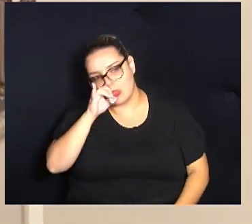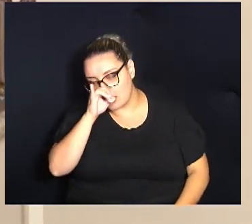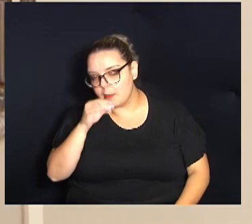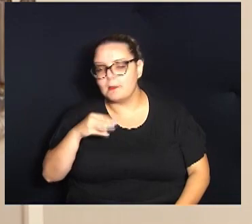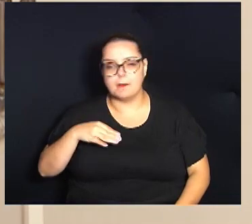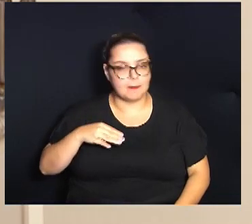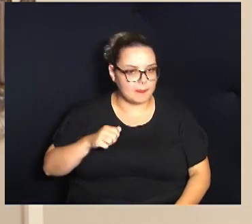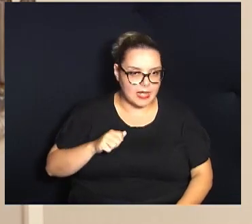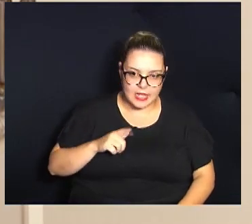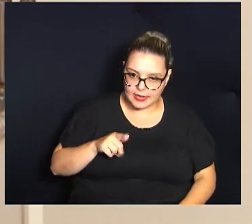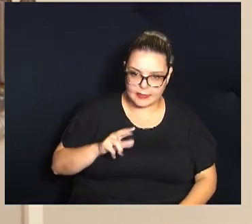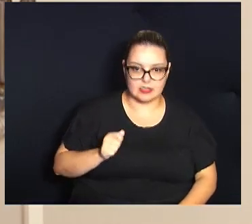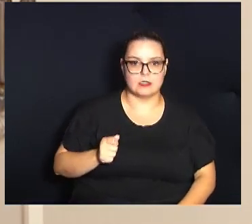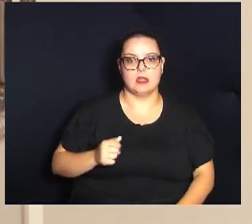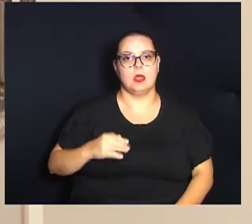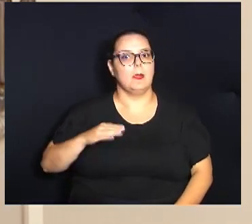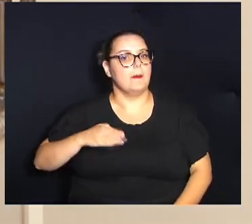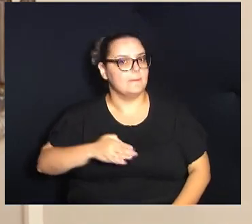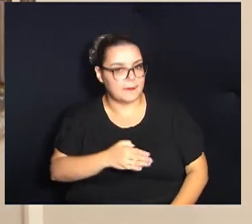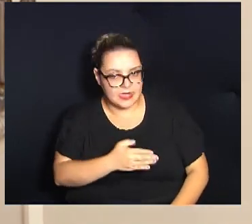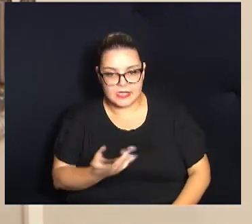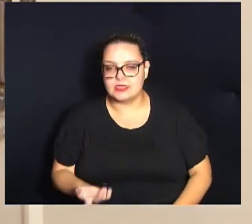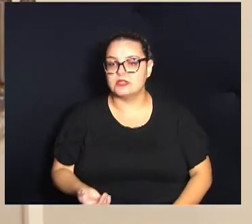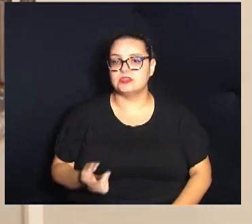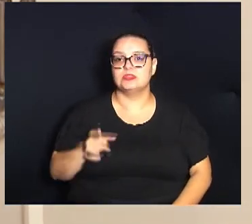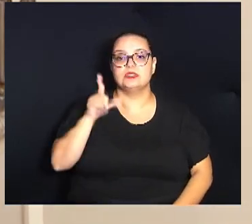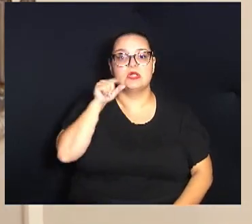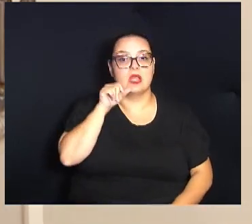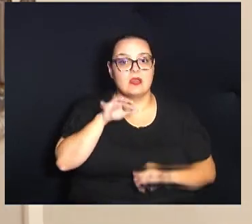magra, peixes, aves, sem